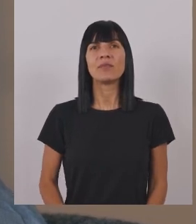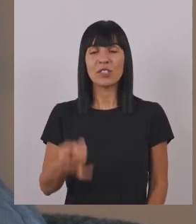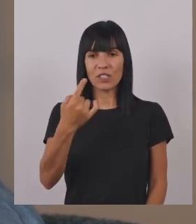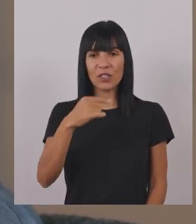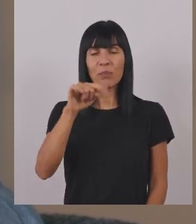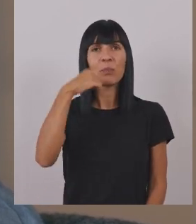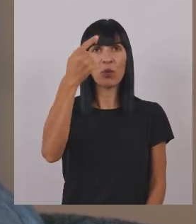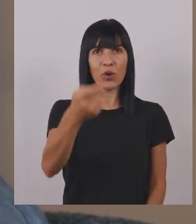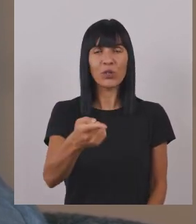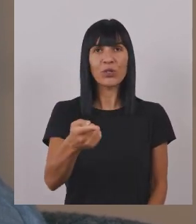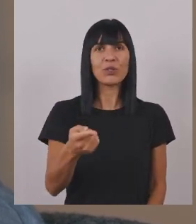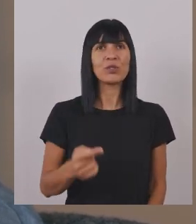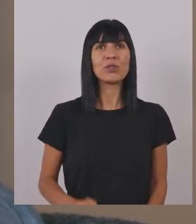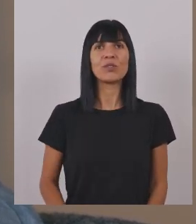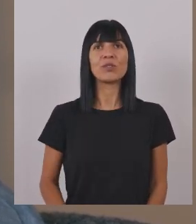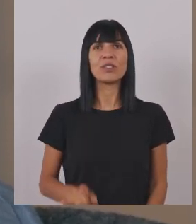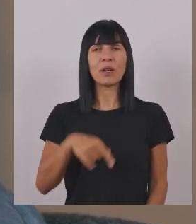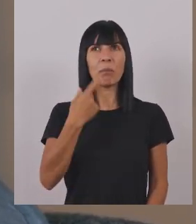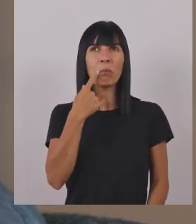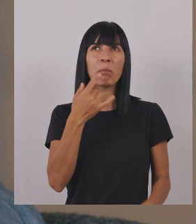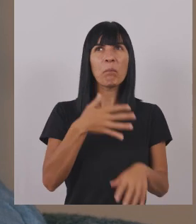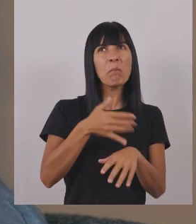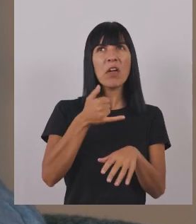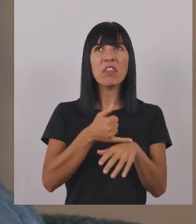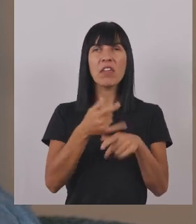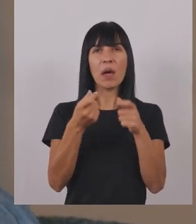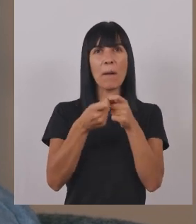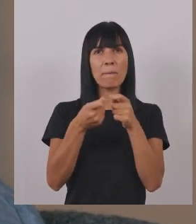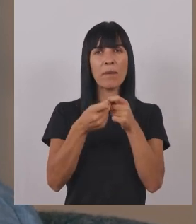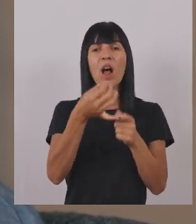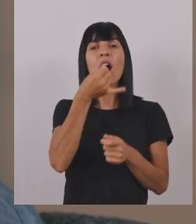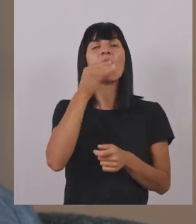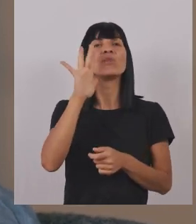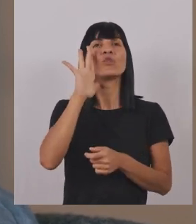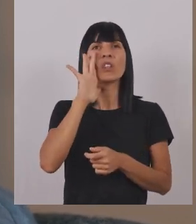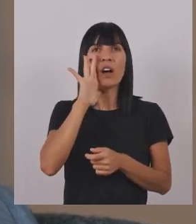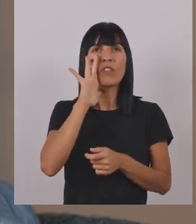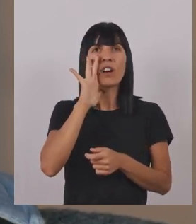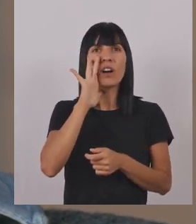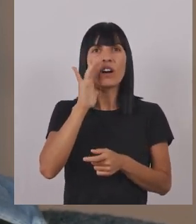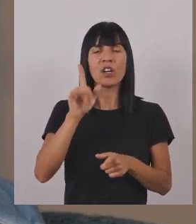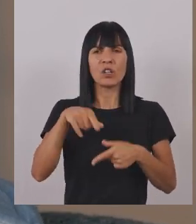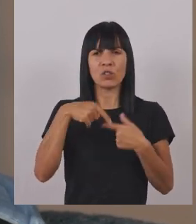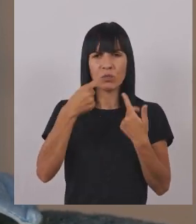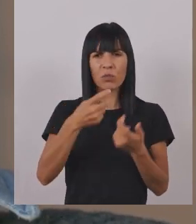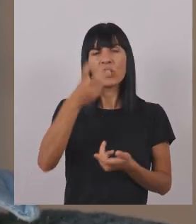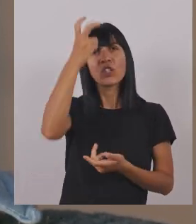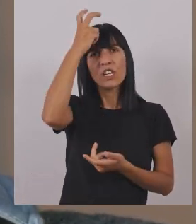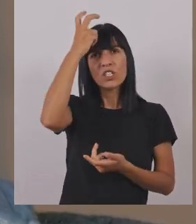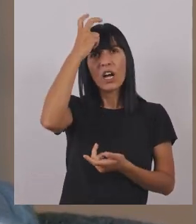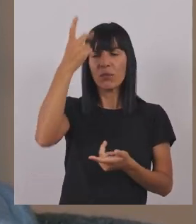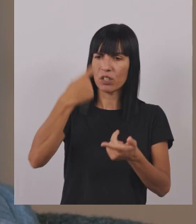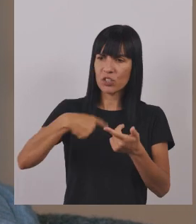E depois chegava perto do meio-dia a casa, almoçava e soltava as cabras e ia para a